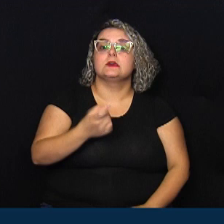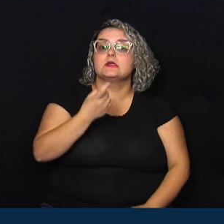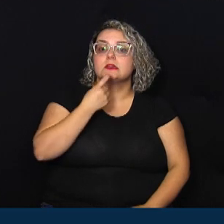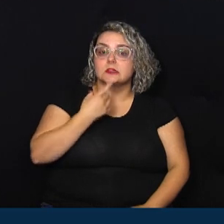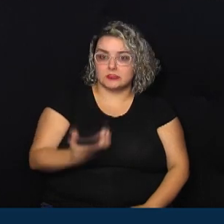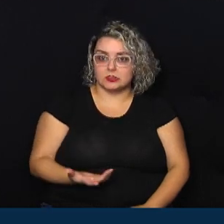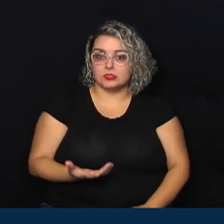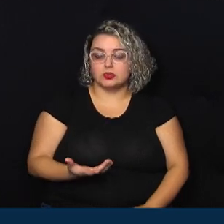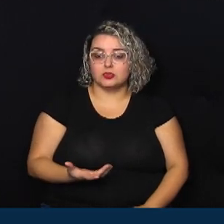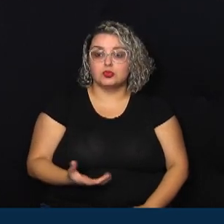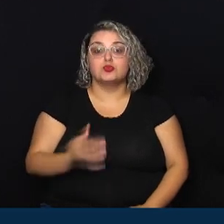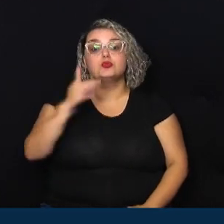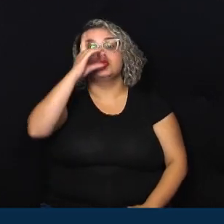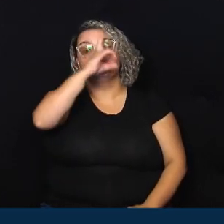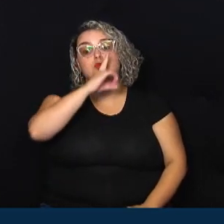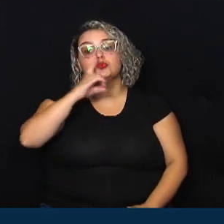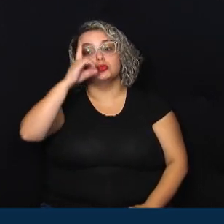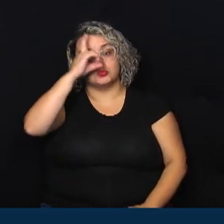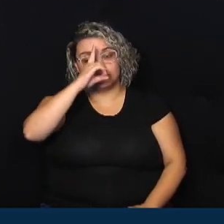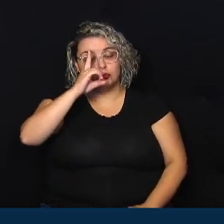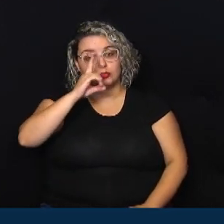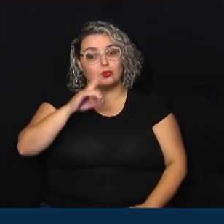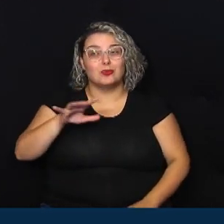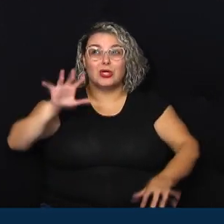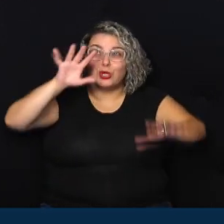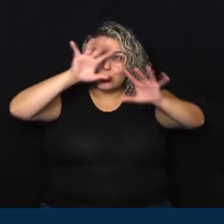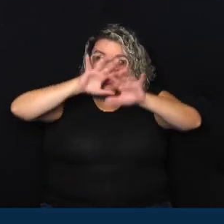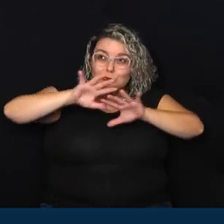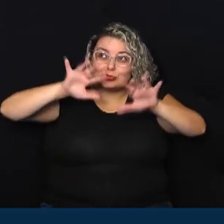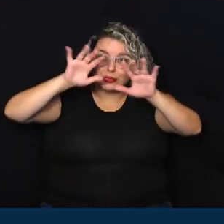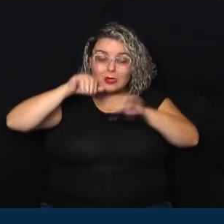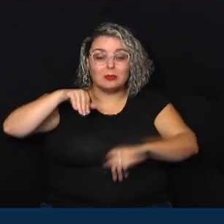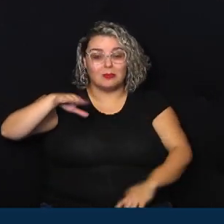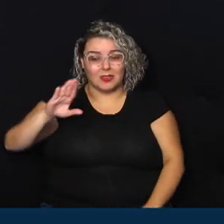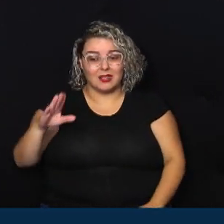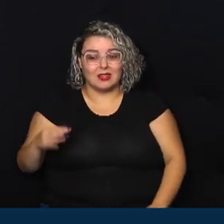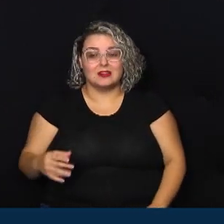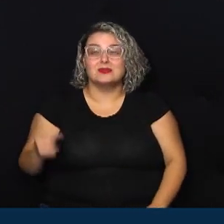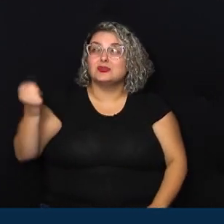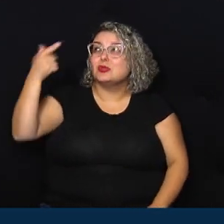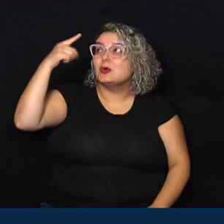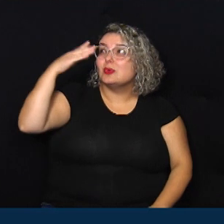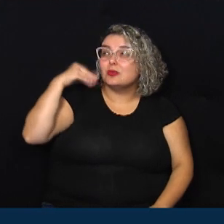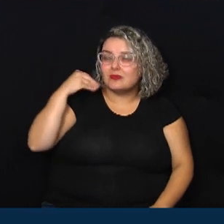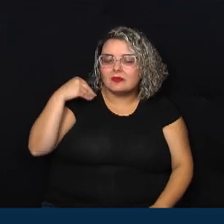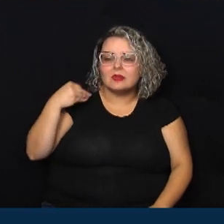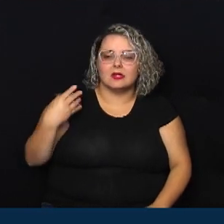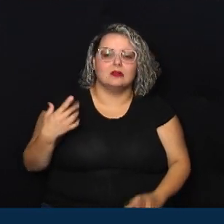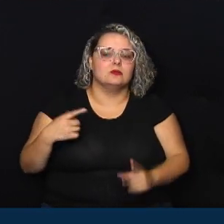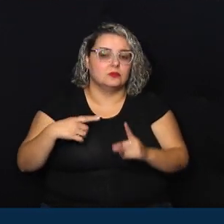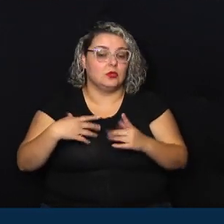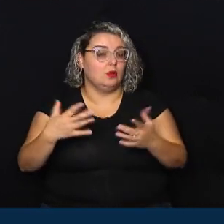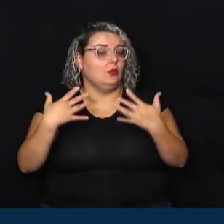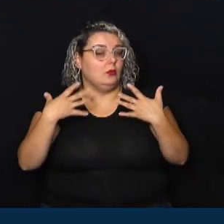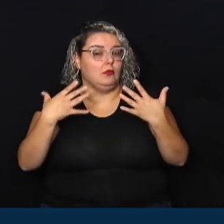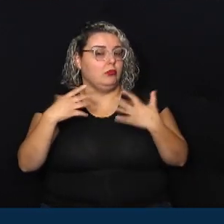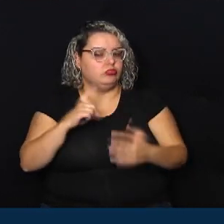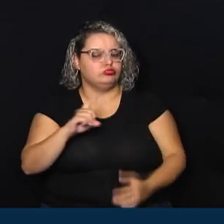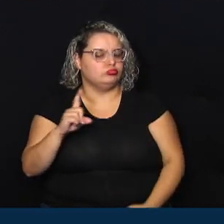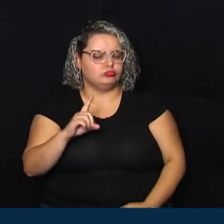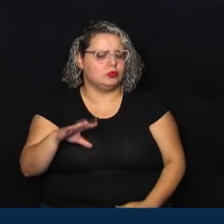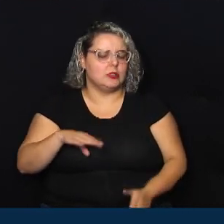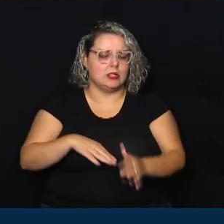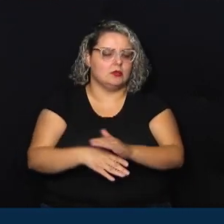Campinas. No domingo, com mais nebulosidade, então o sol perde a intensidade, não fica com aquele calorão que nós